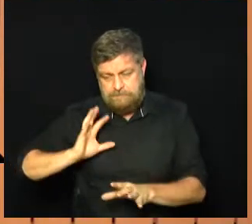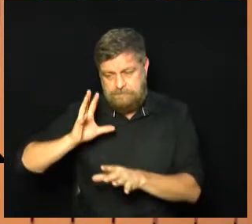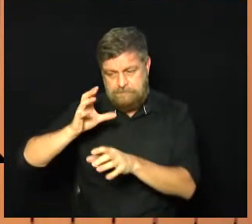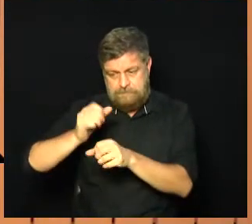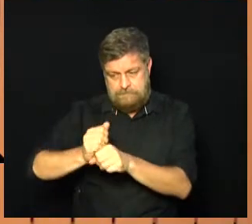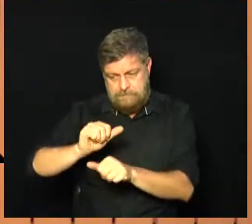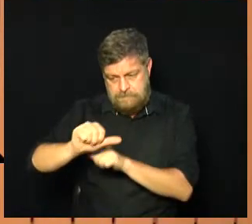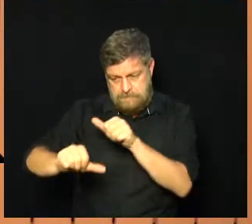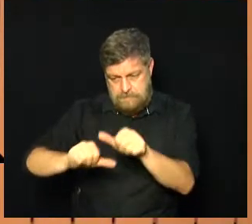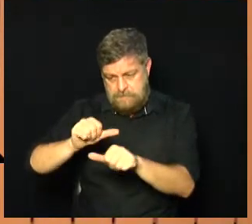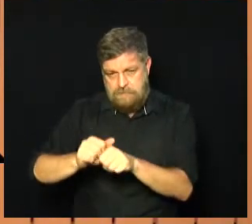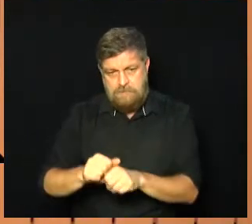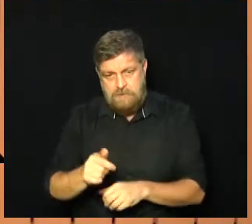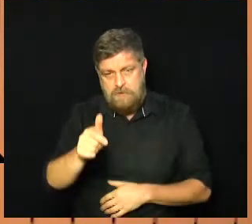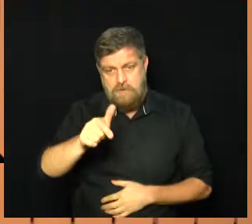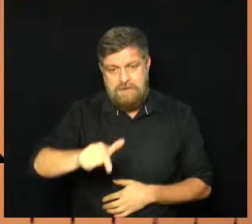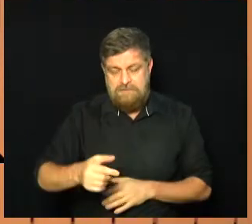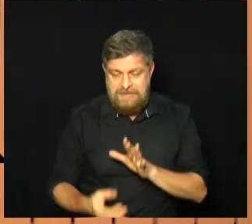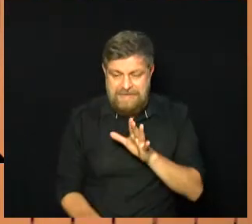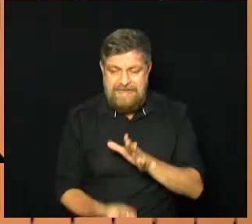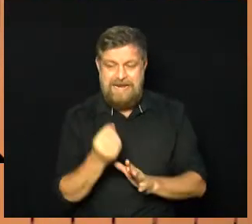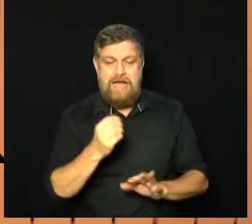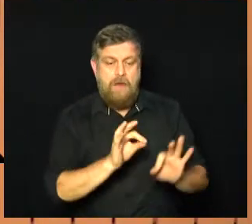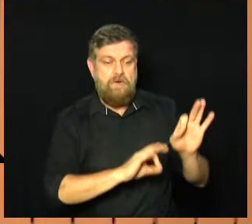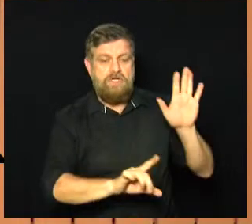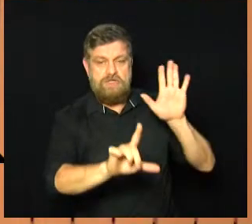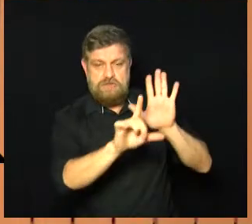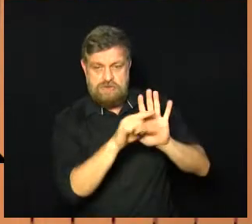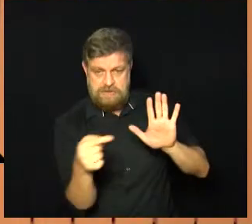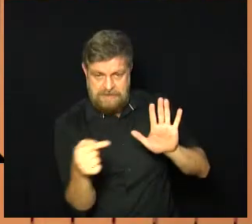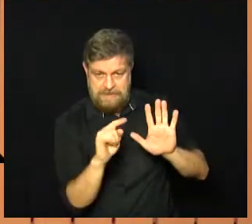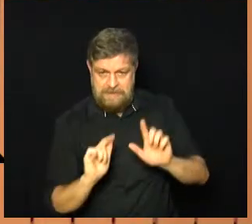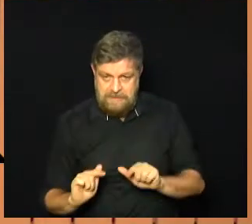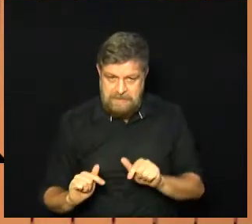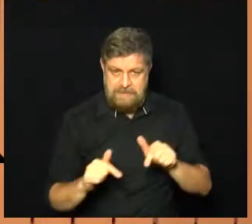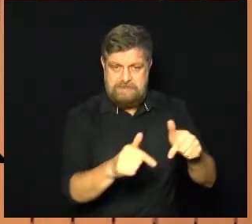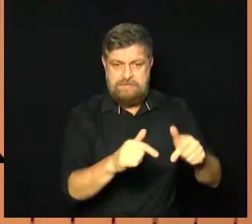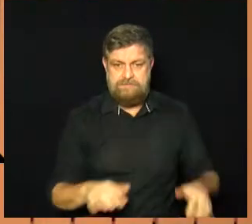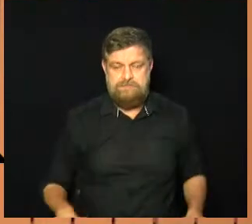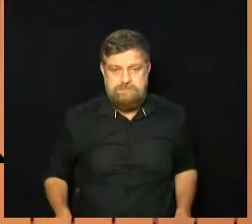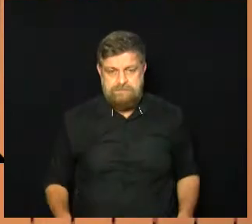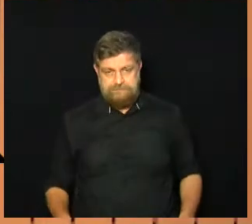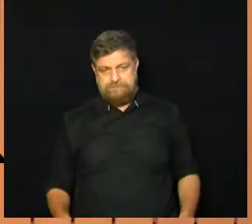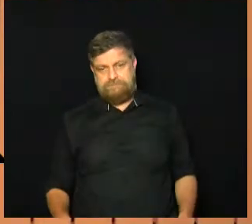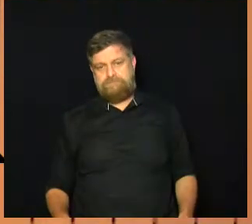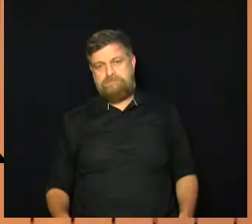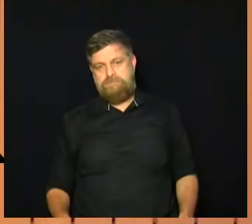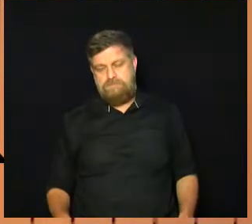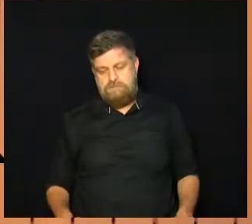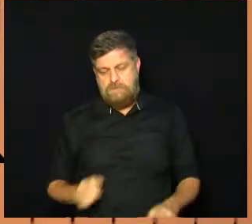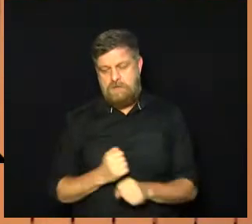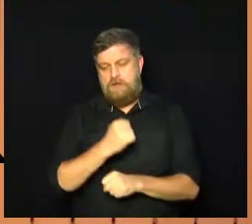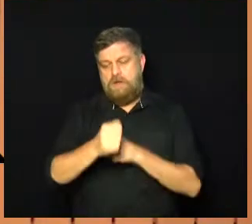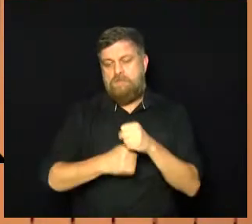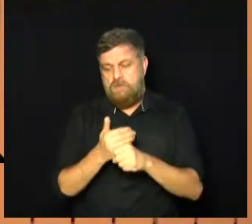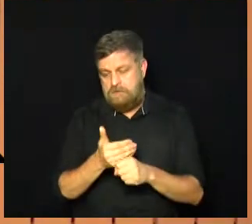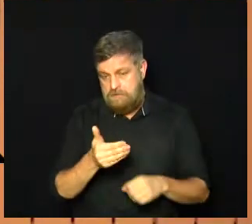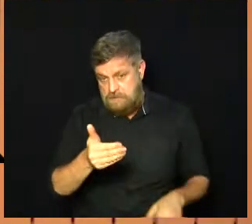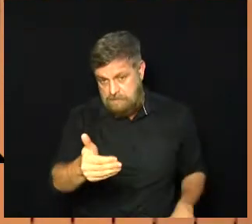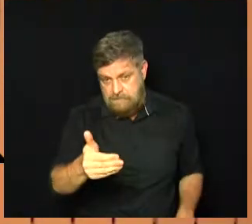transformem novamente em projetos, em leis, em ações. A perspectiva para o ano que vem, né?